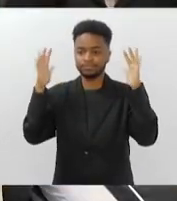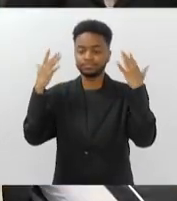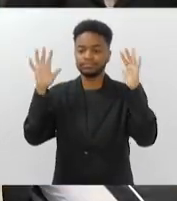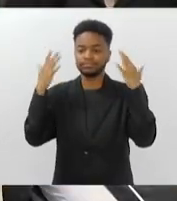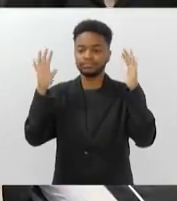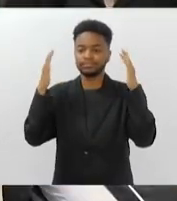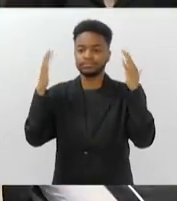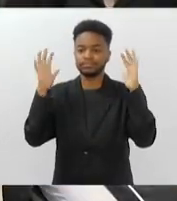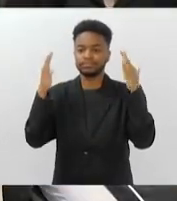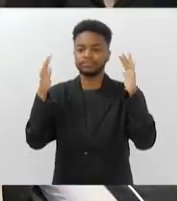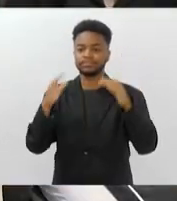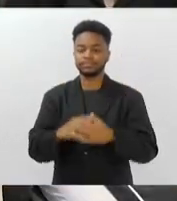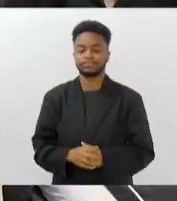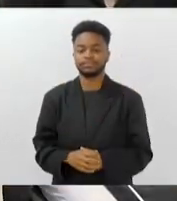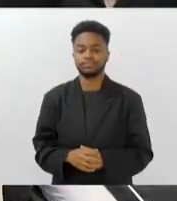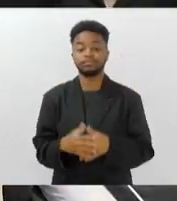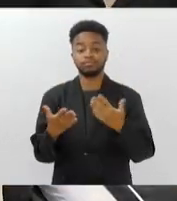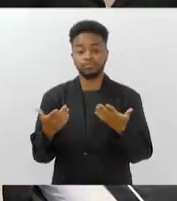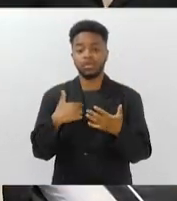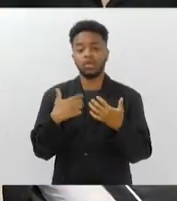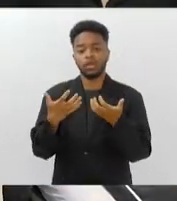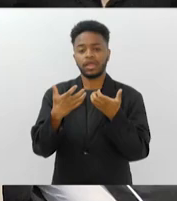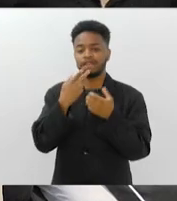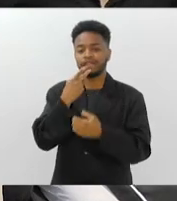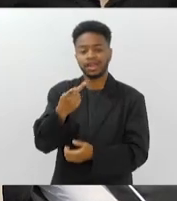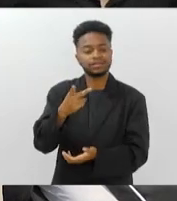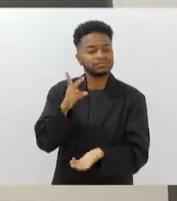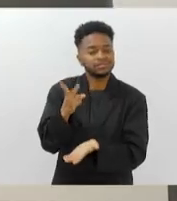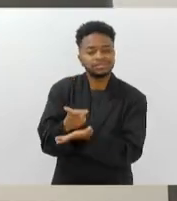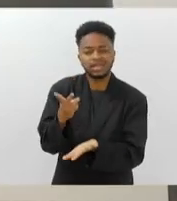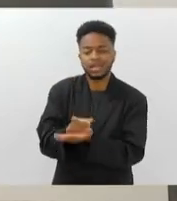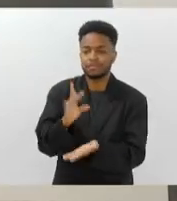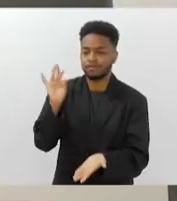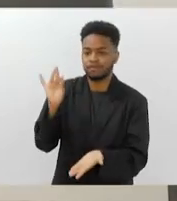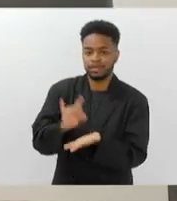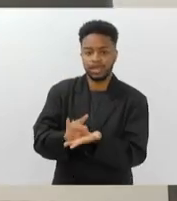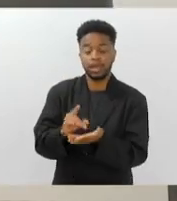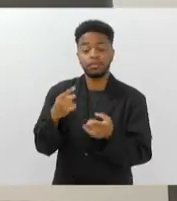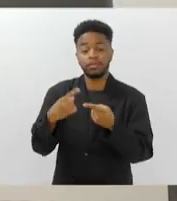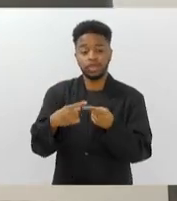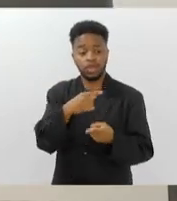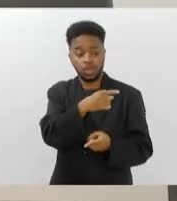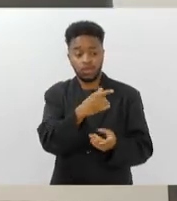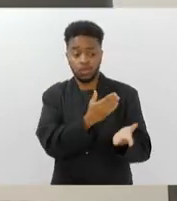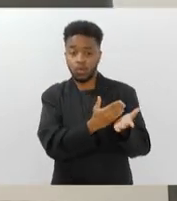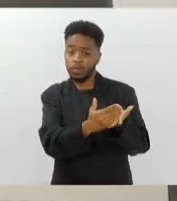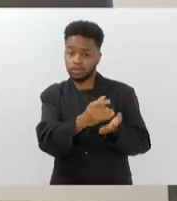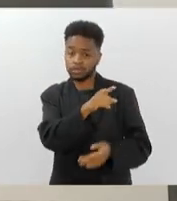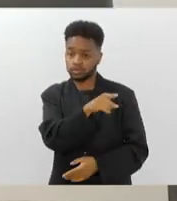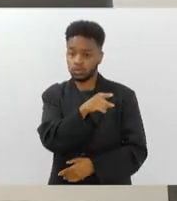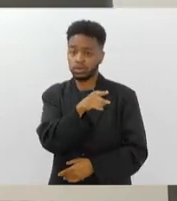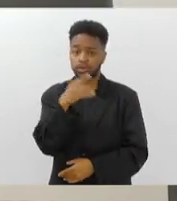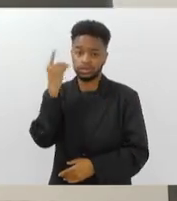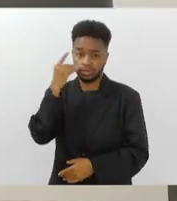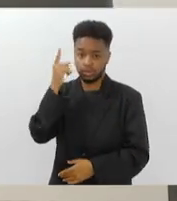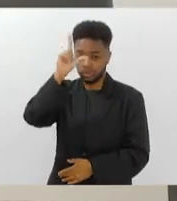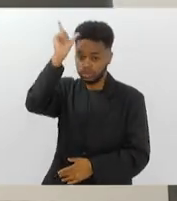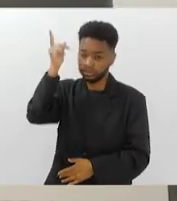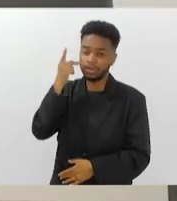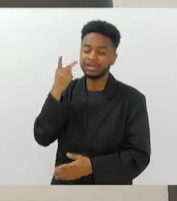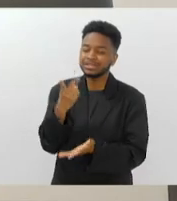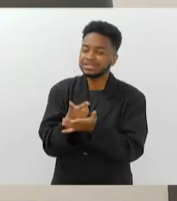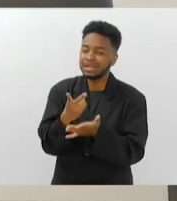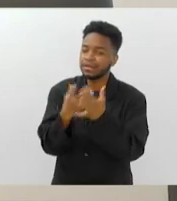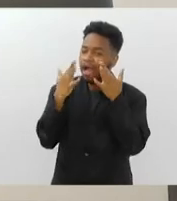então quero falar que sempre a verdade né quem começou esse questionamento foi o deputado Luis Paulo né sempre com esse olhar